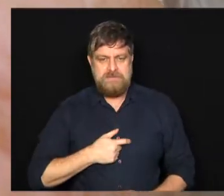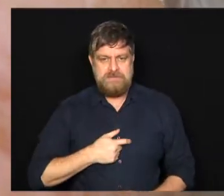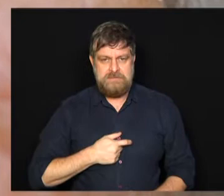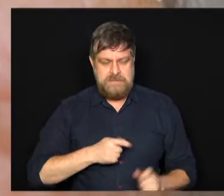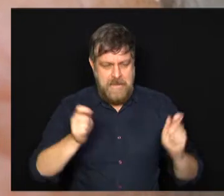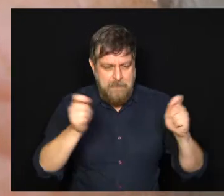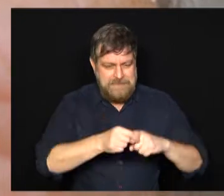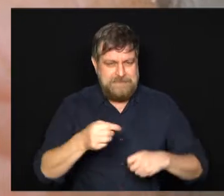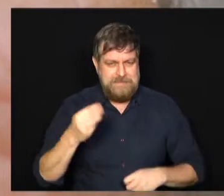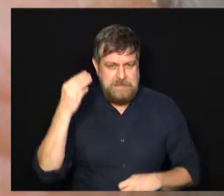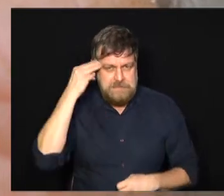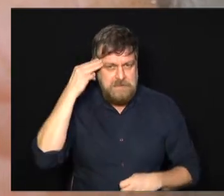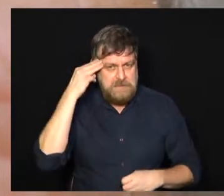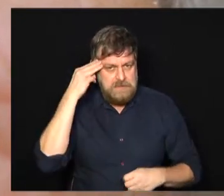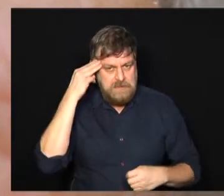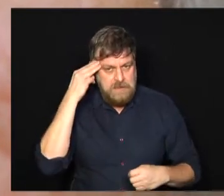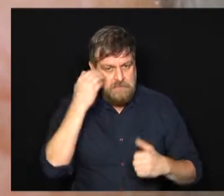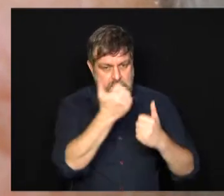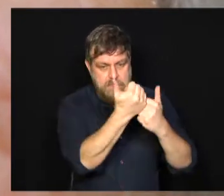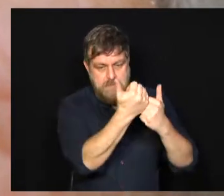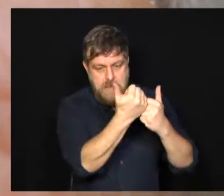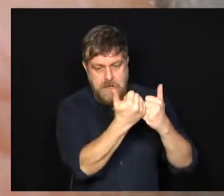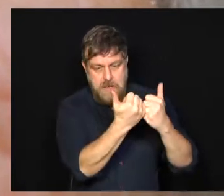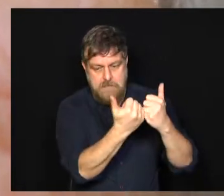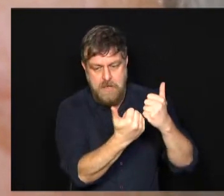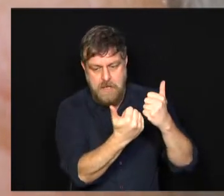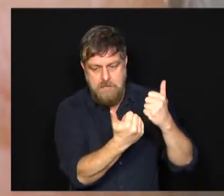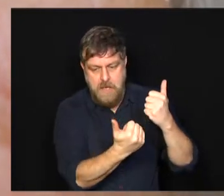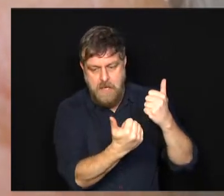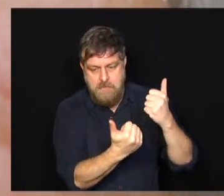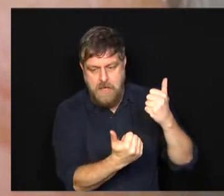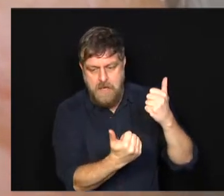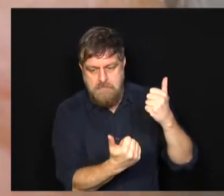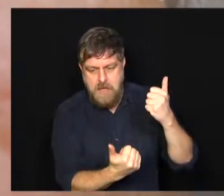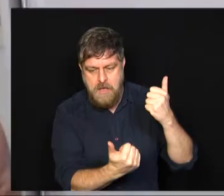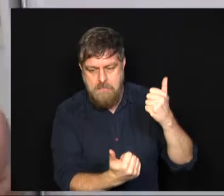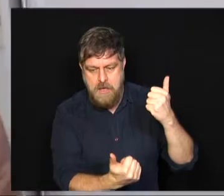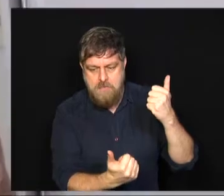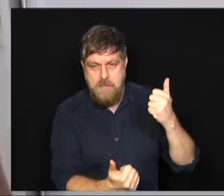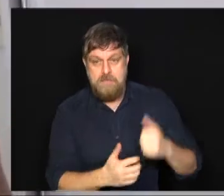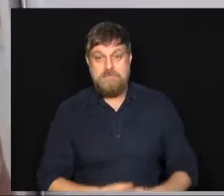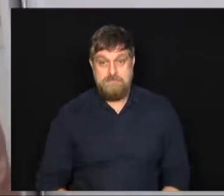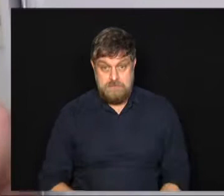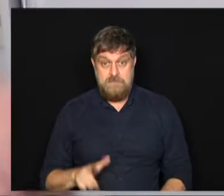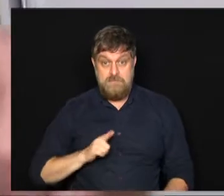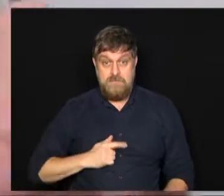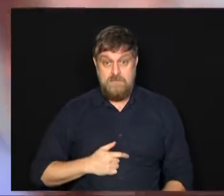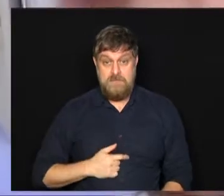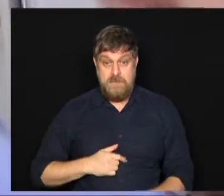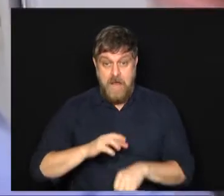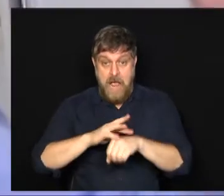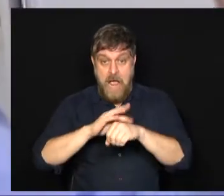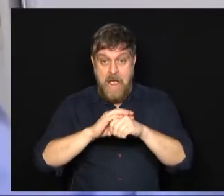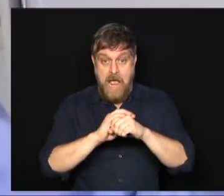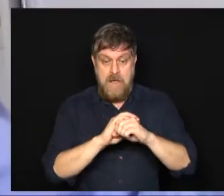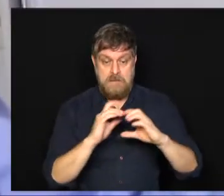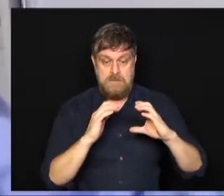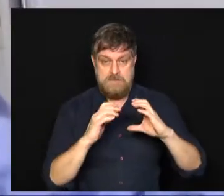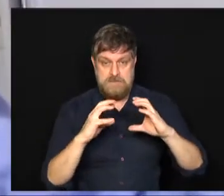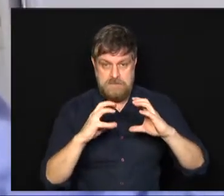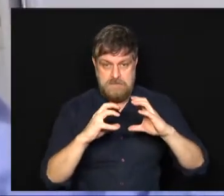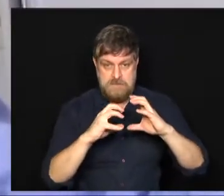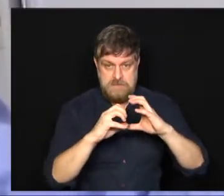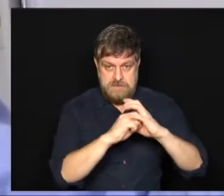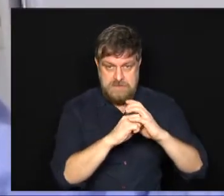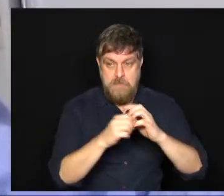capacidades mentais e sua autonomia, né? É interessante que a doença de Alzheimer ela aumenta exponencialmente